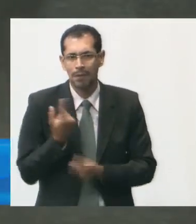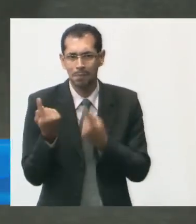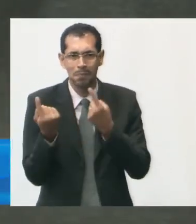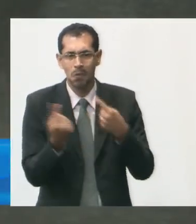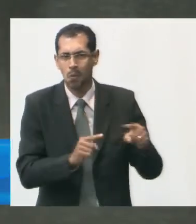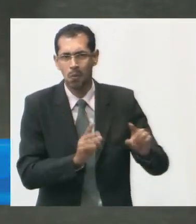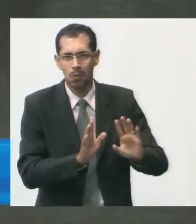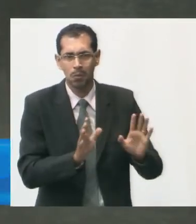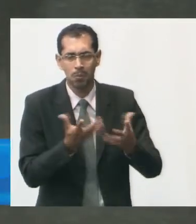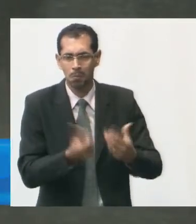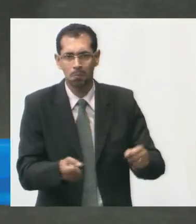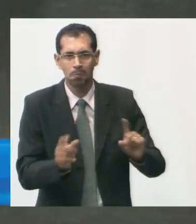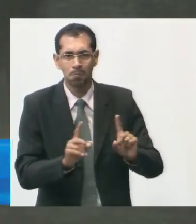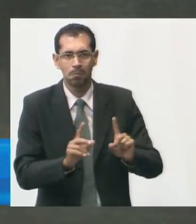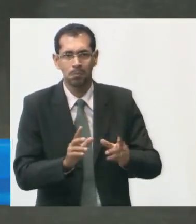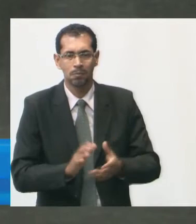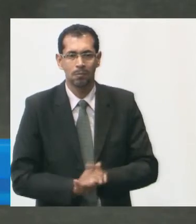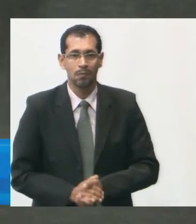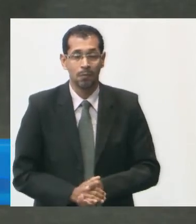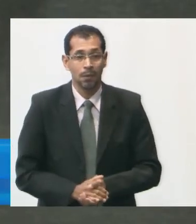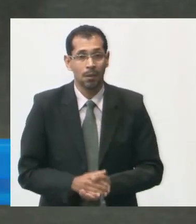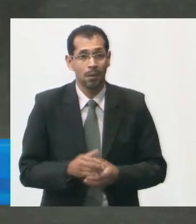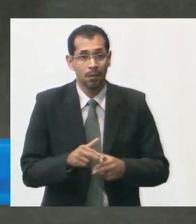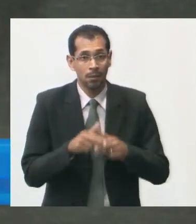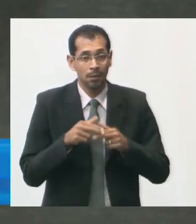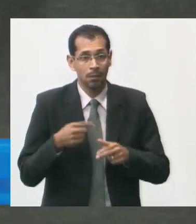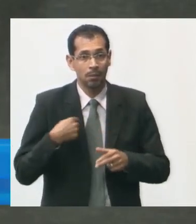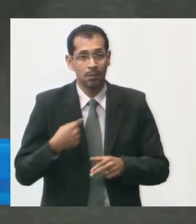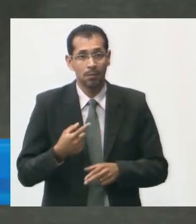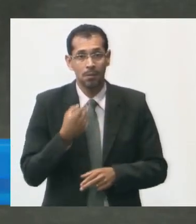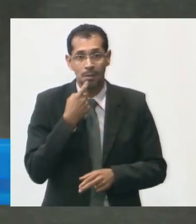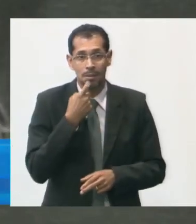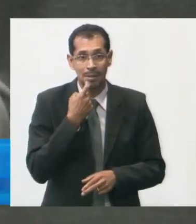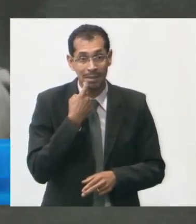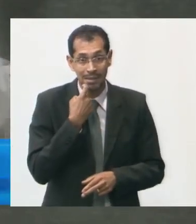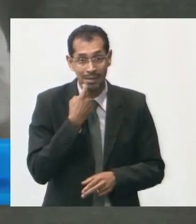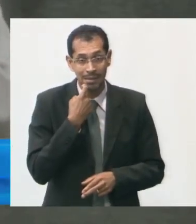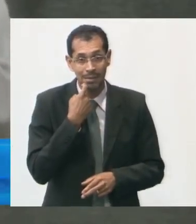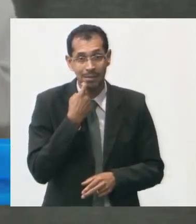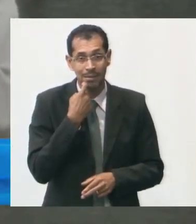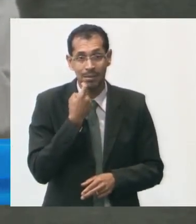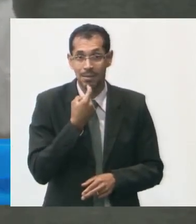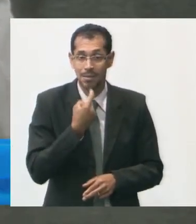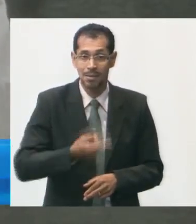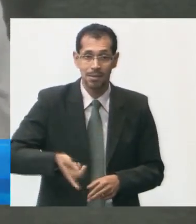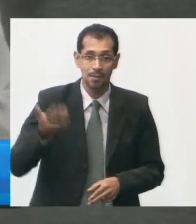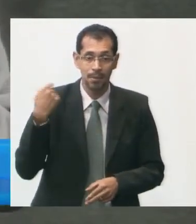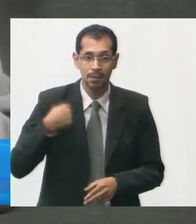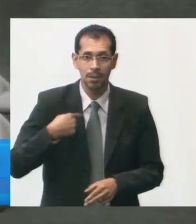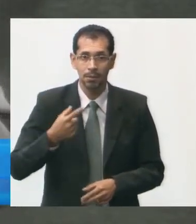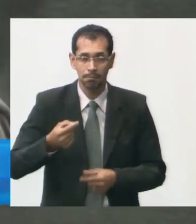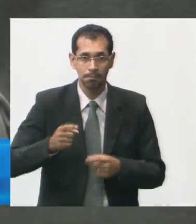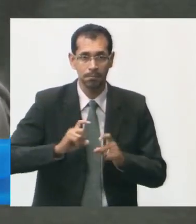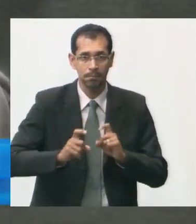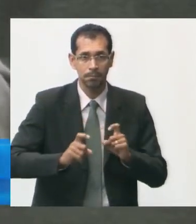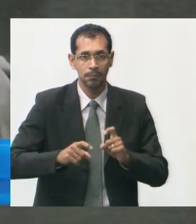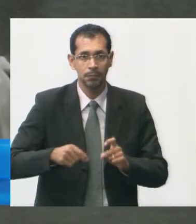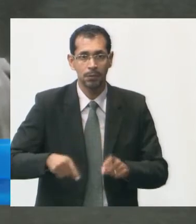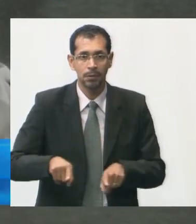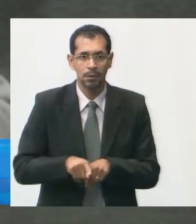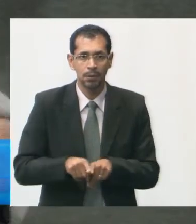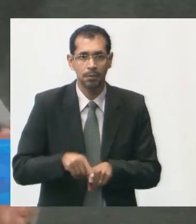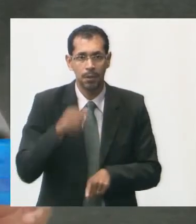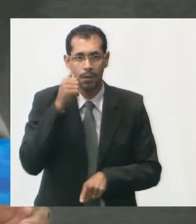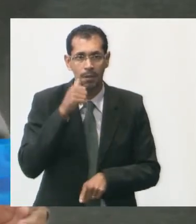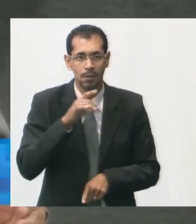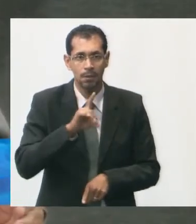passada, na sexta-feira, reunidos com a secretária de transporte, estava a Denise também, que é a projetista, e eu